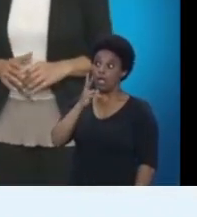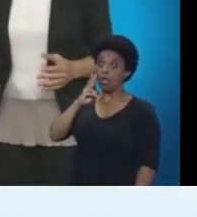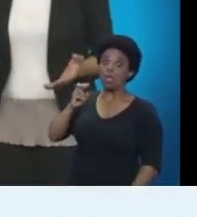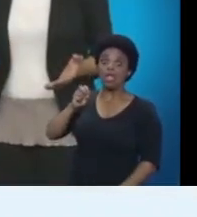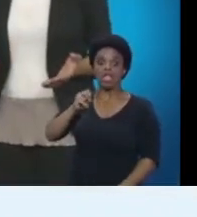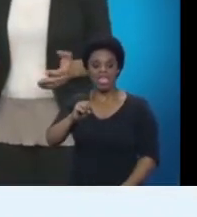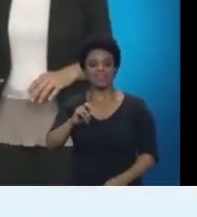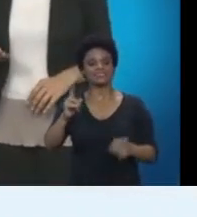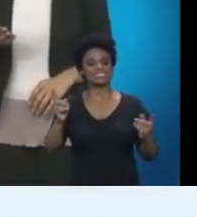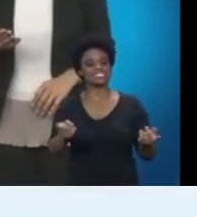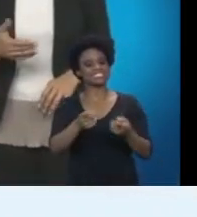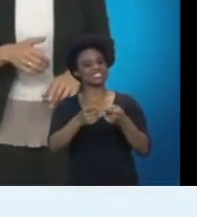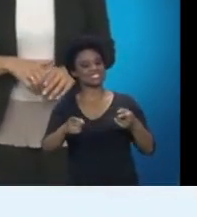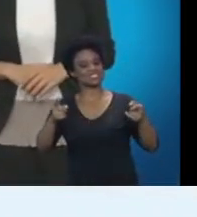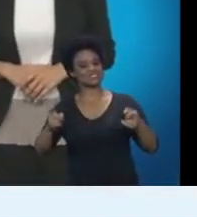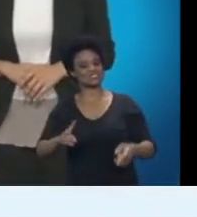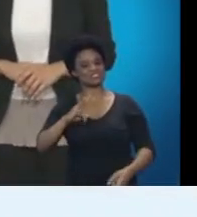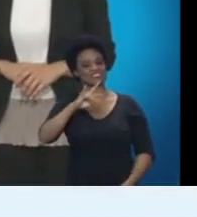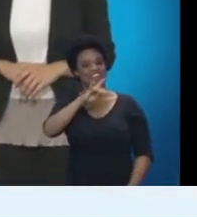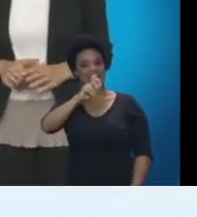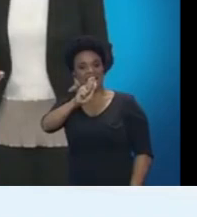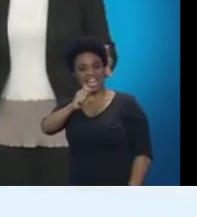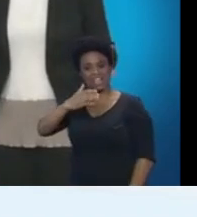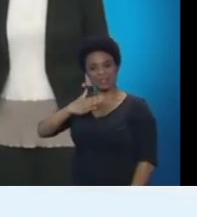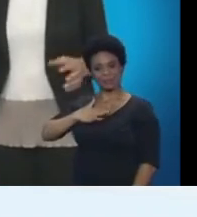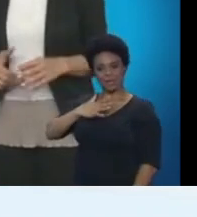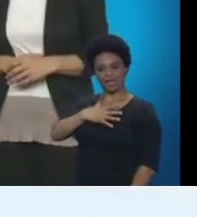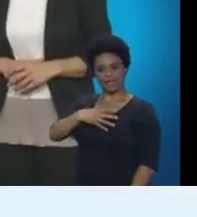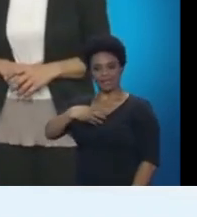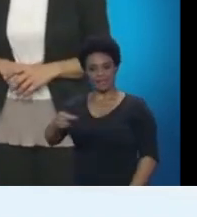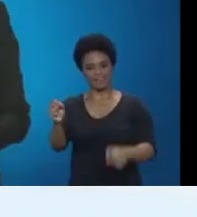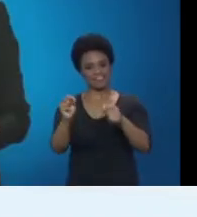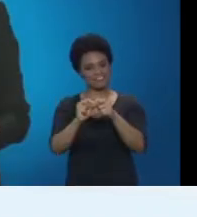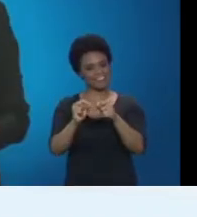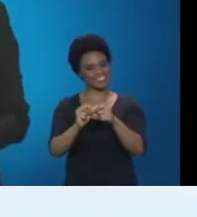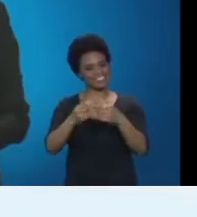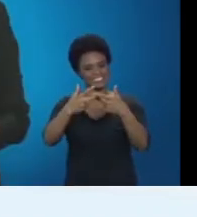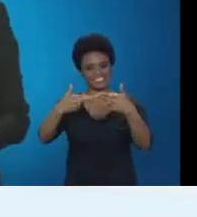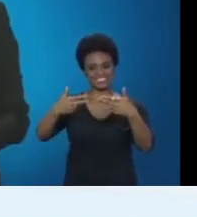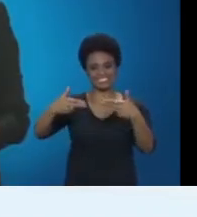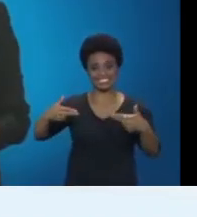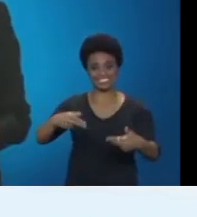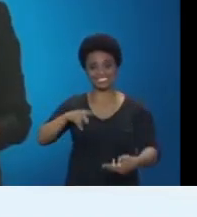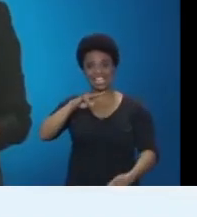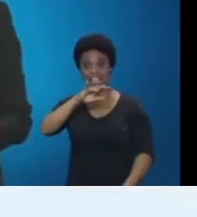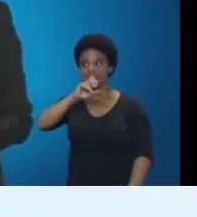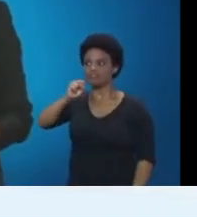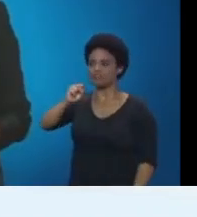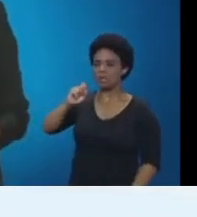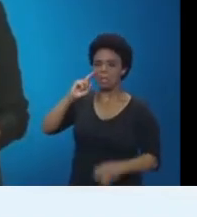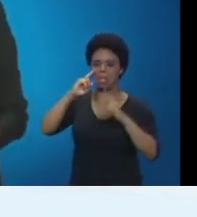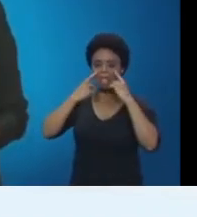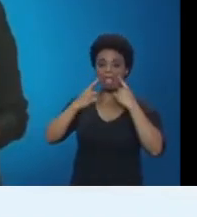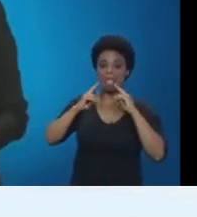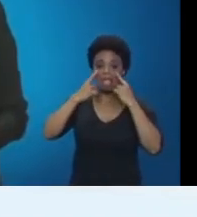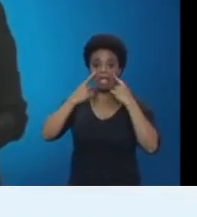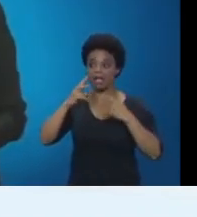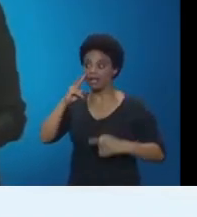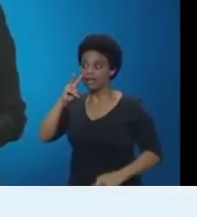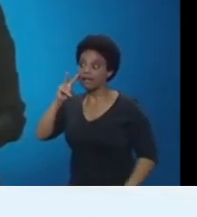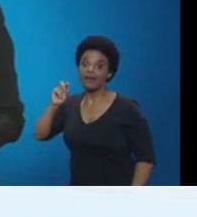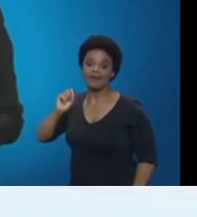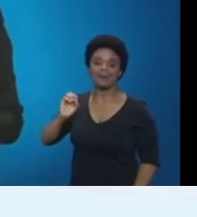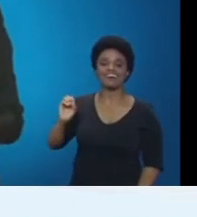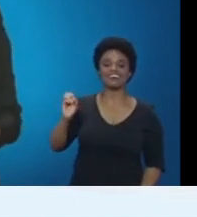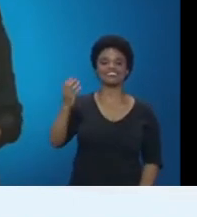que a música de Vinícius e a curiosidade do Chico me levariam tão longe? Vixe, ele tá chorando. Deixa eu ver o que tá